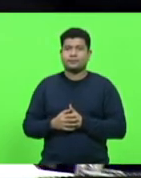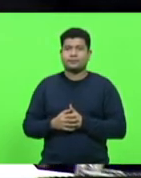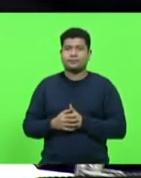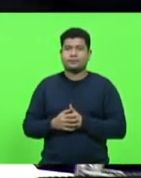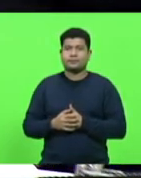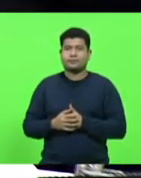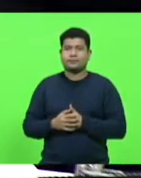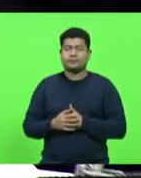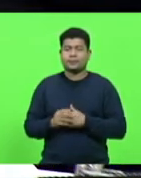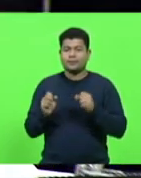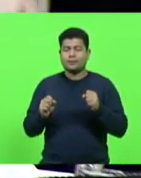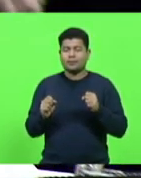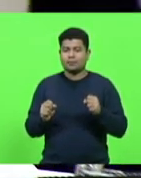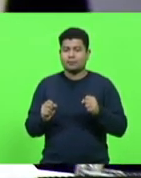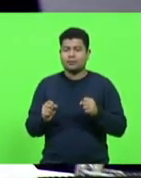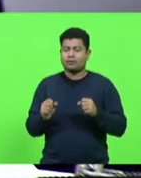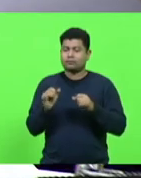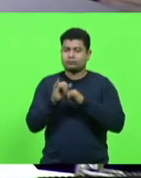presidente.